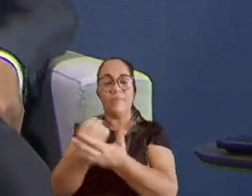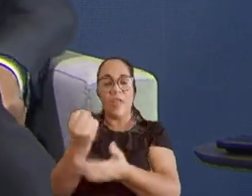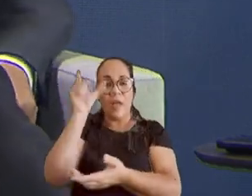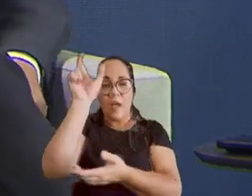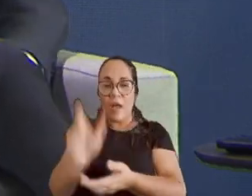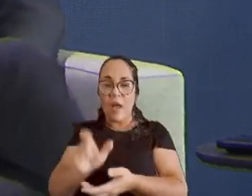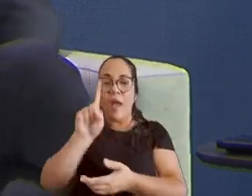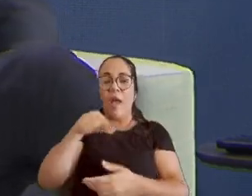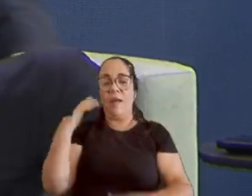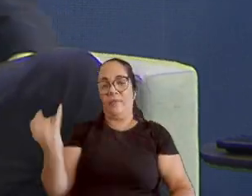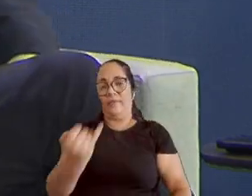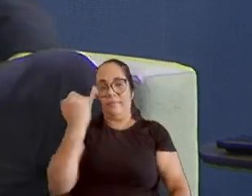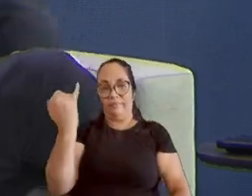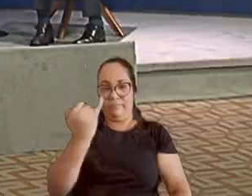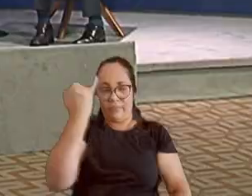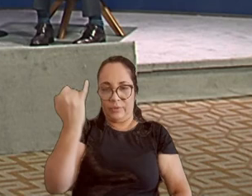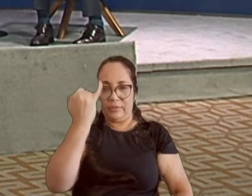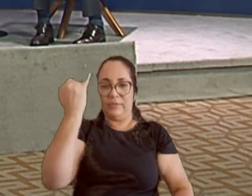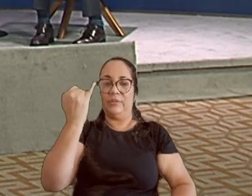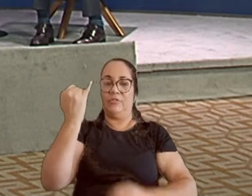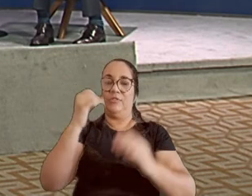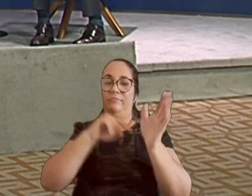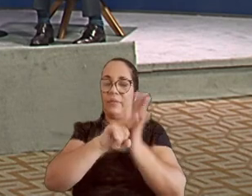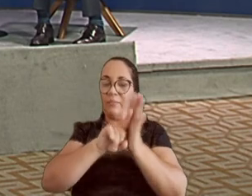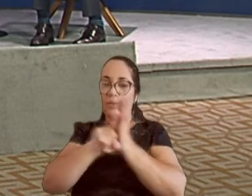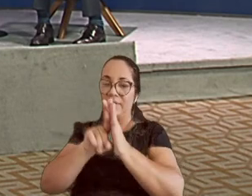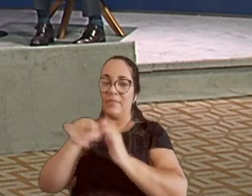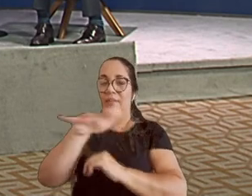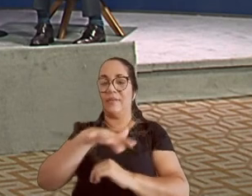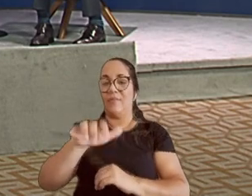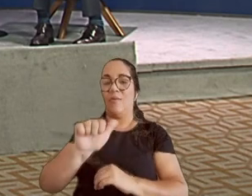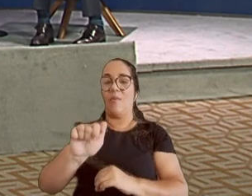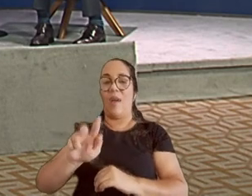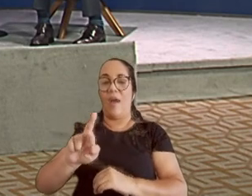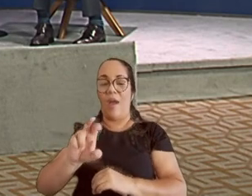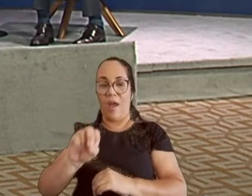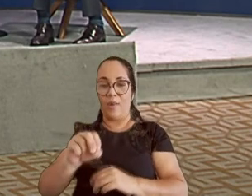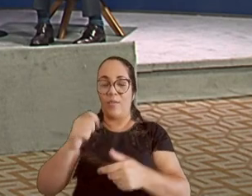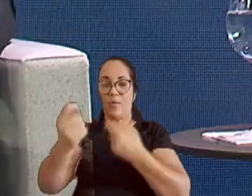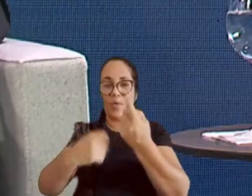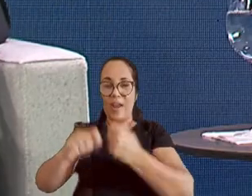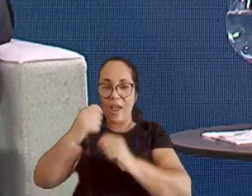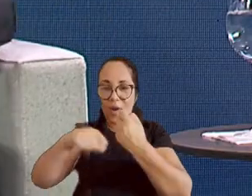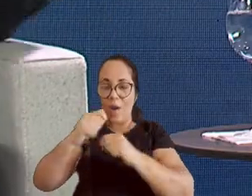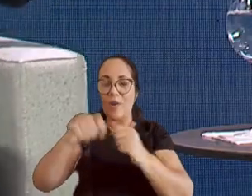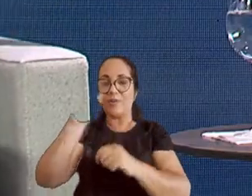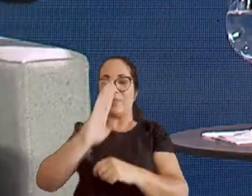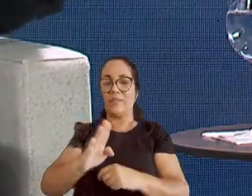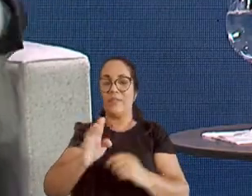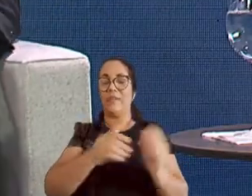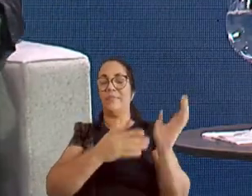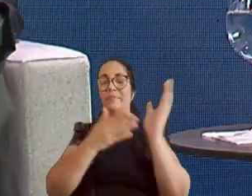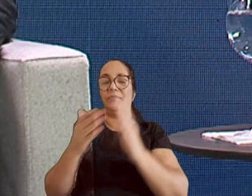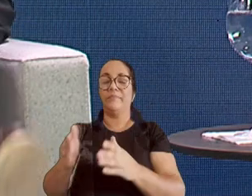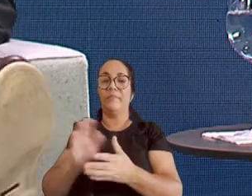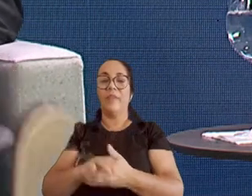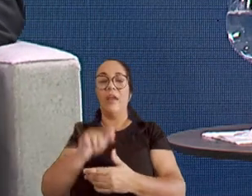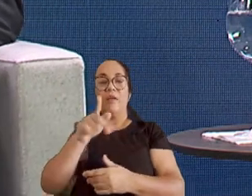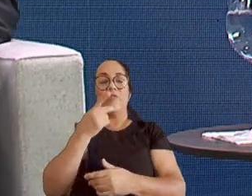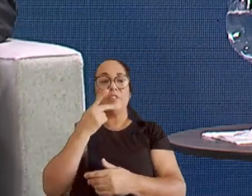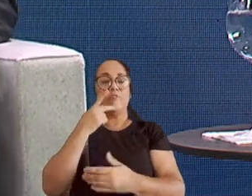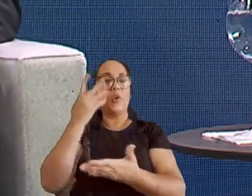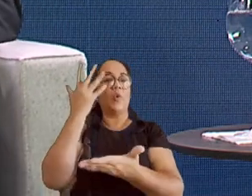na no agronegócio brasileiro é só reforçar você falou dado por exemplo vira seguro